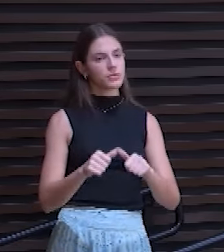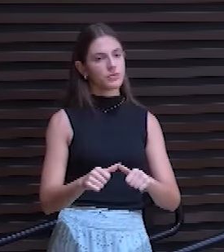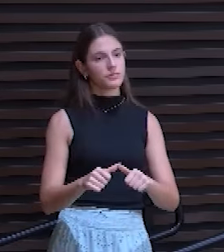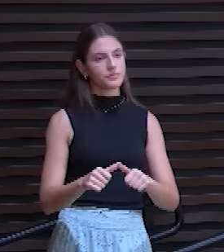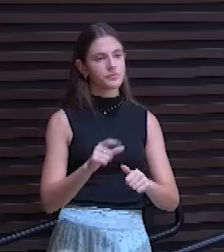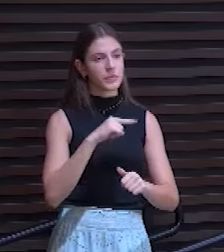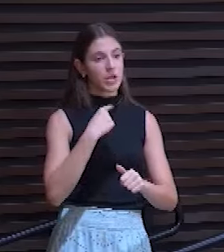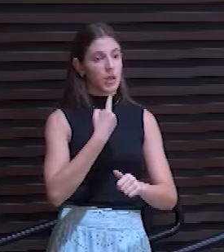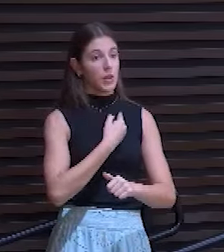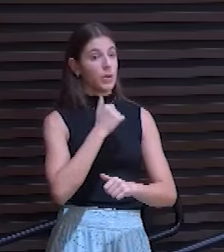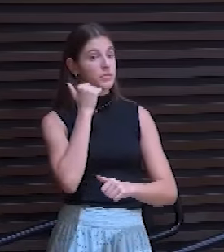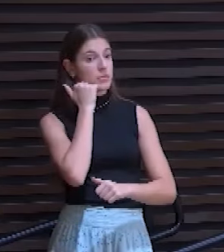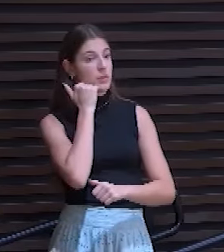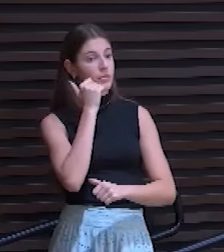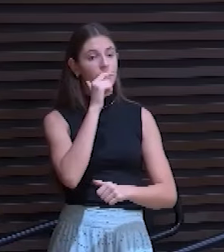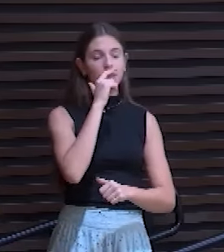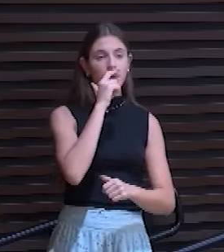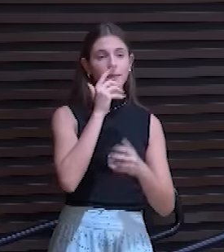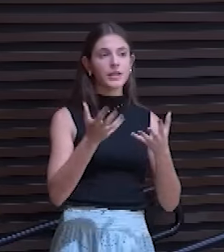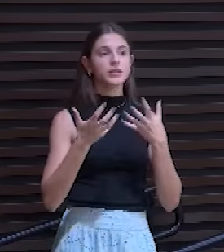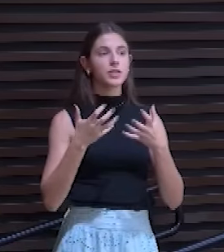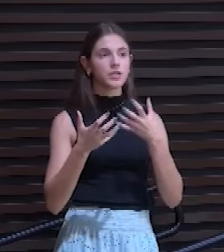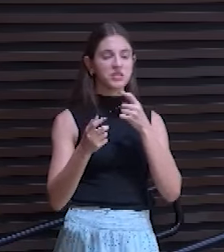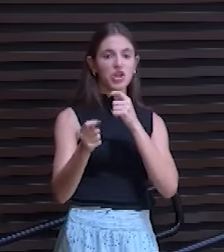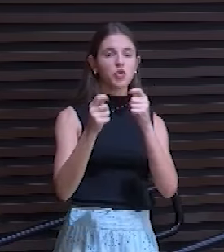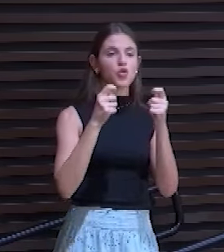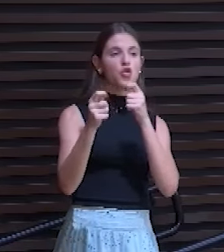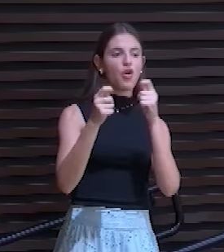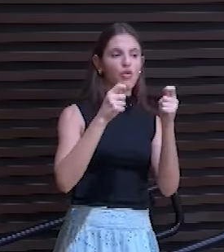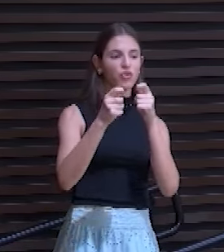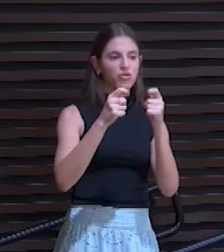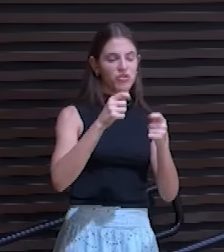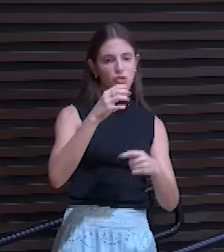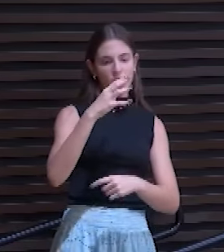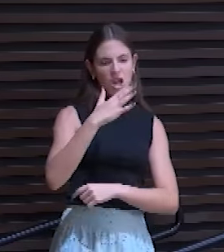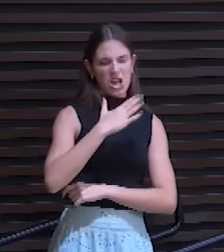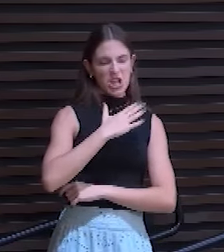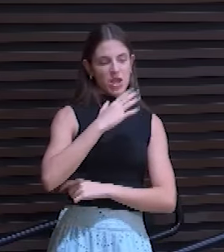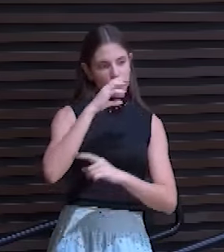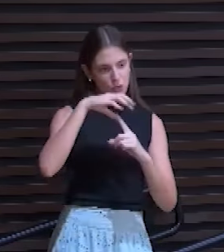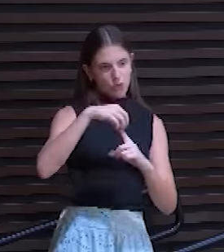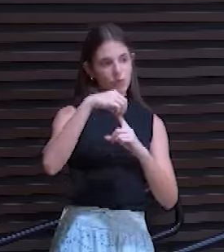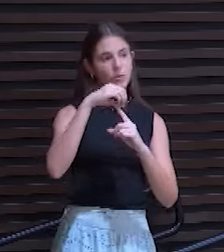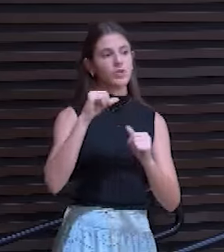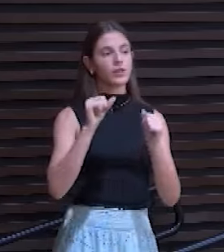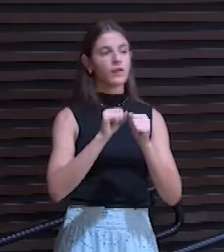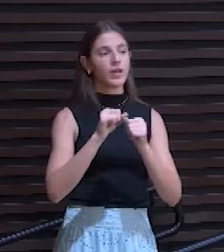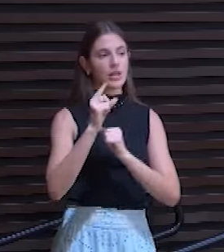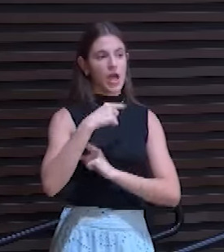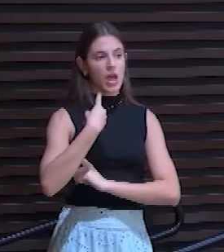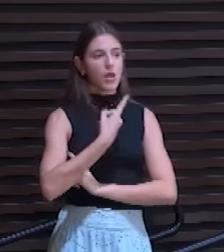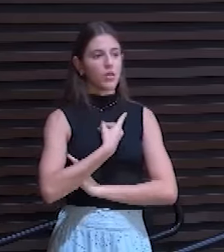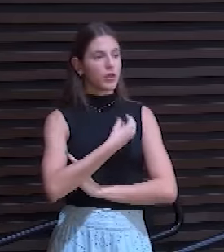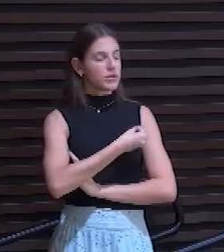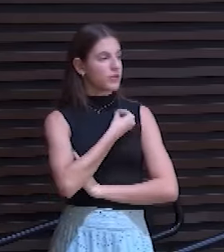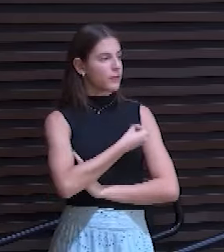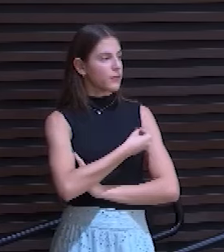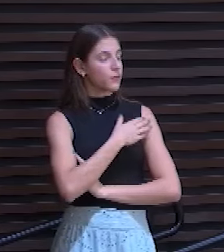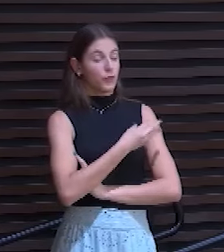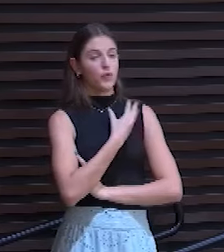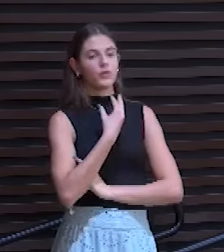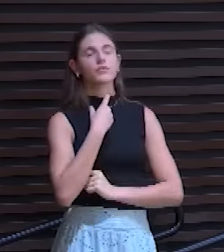Nós pais gostamos de sempre estar no controle, no domínio, de ter a nossa vontade feita, aqui na terra como ela queria